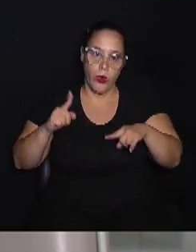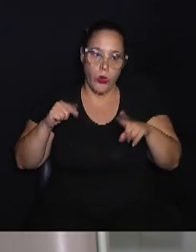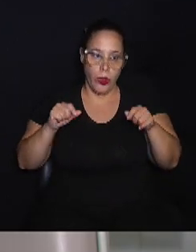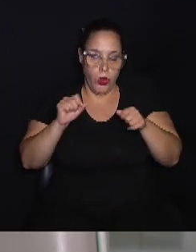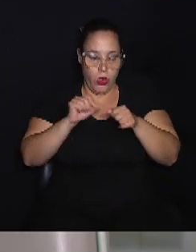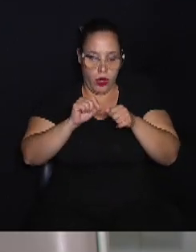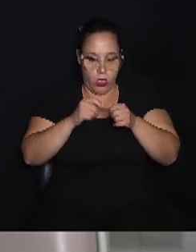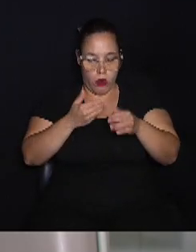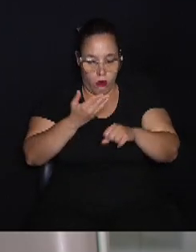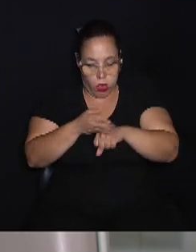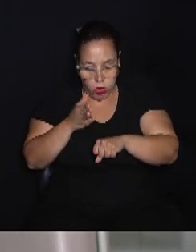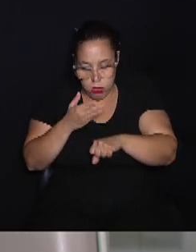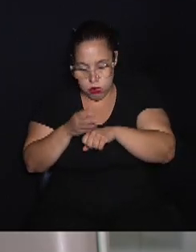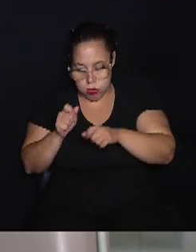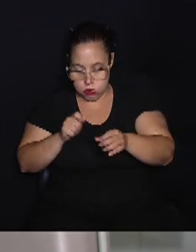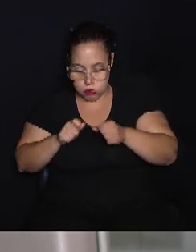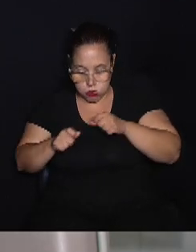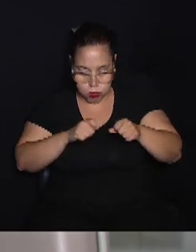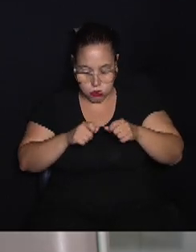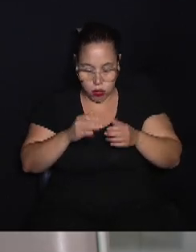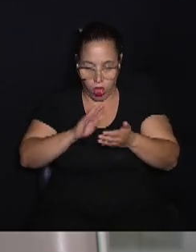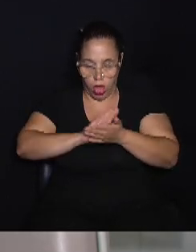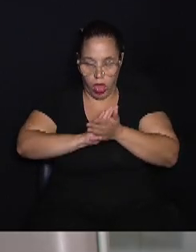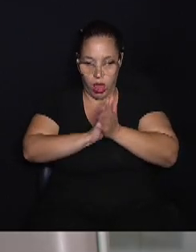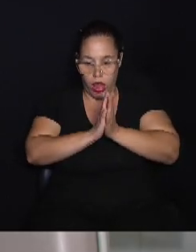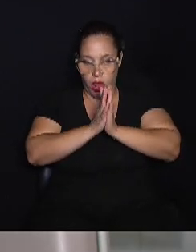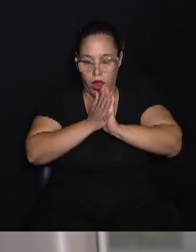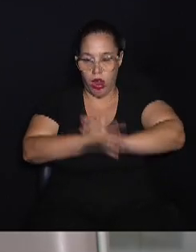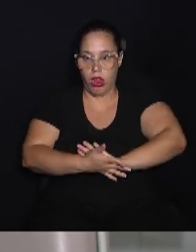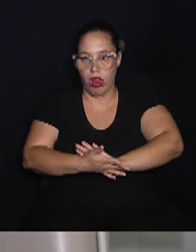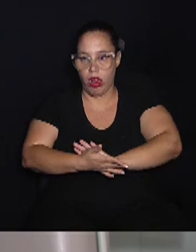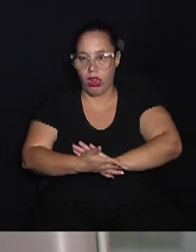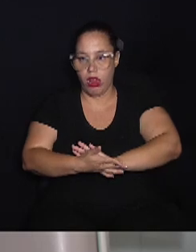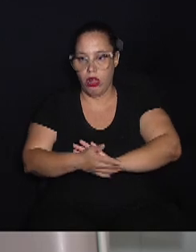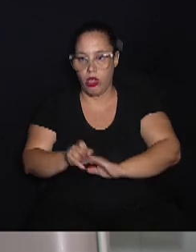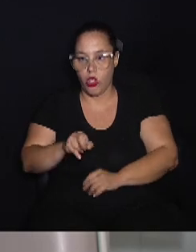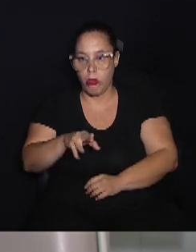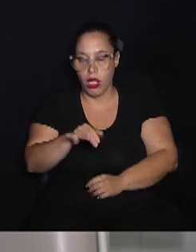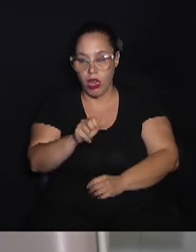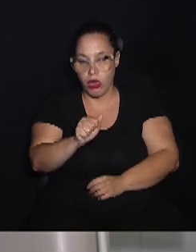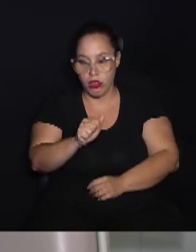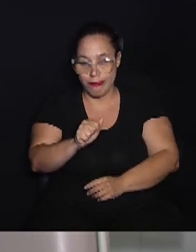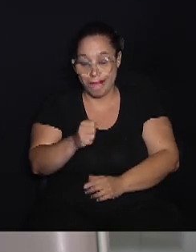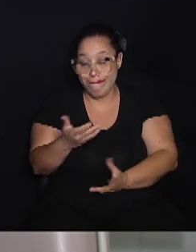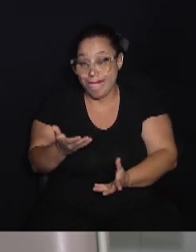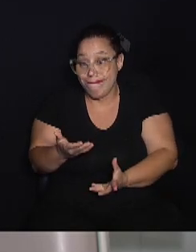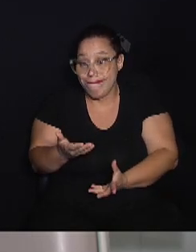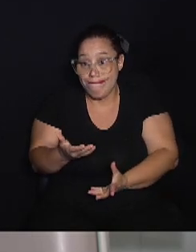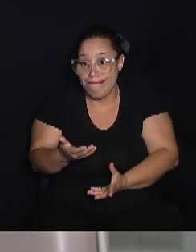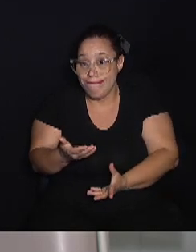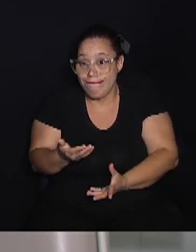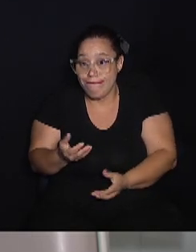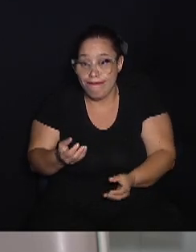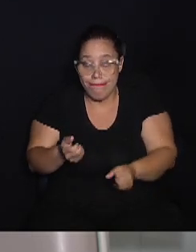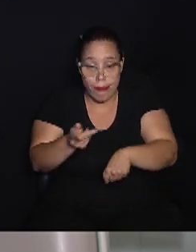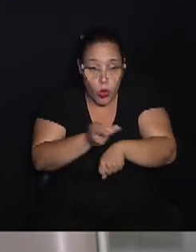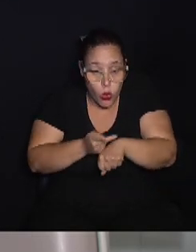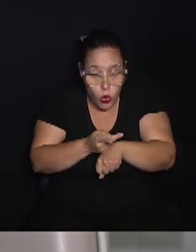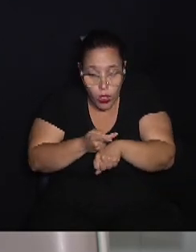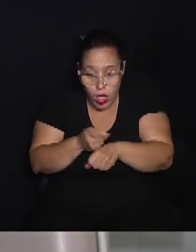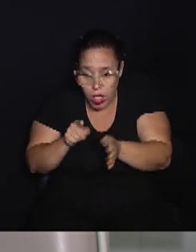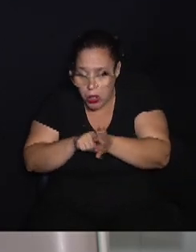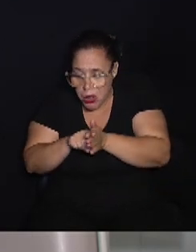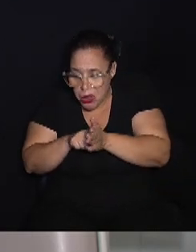o preparo você destrói Todas aquelas substâncias que você estaria buscando né